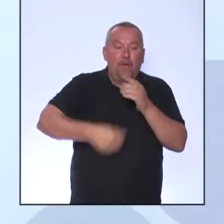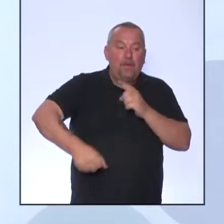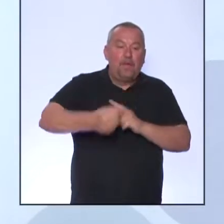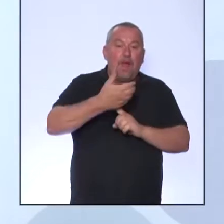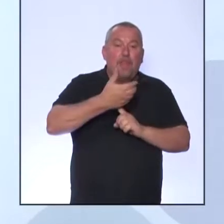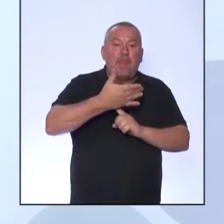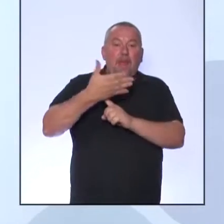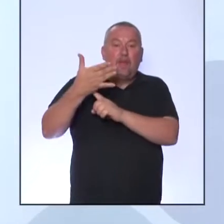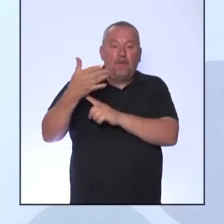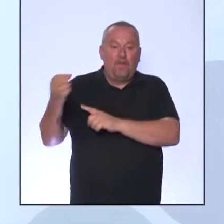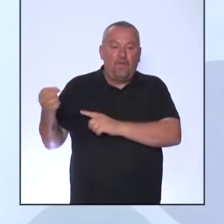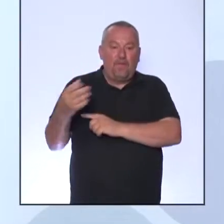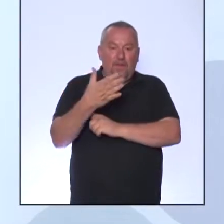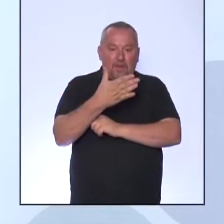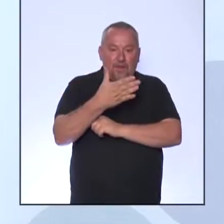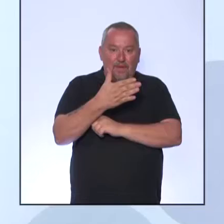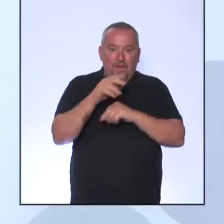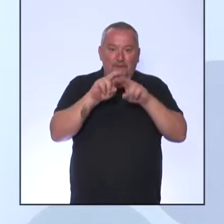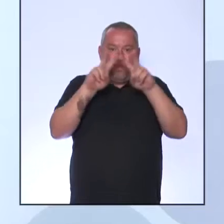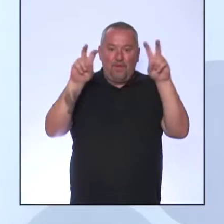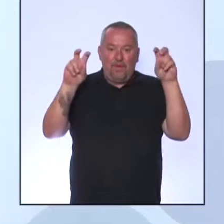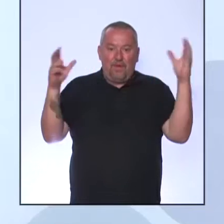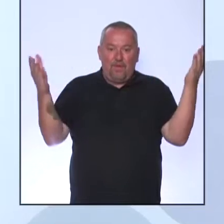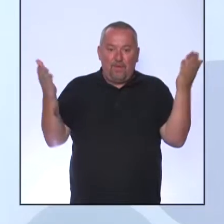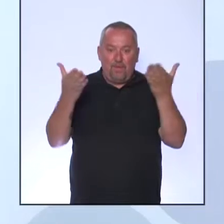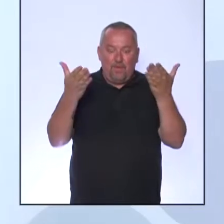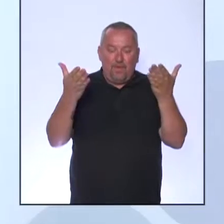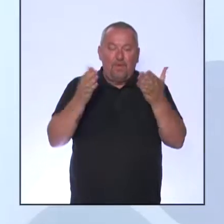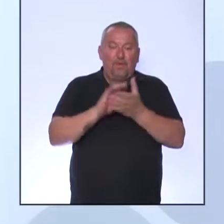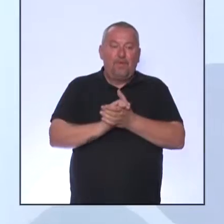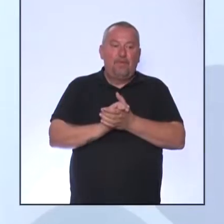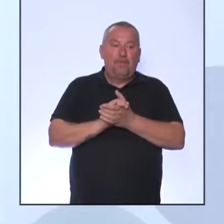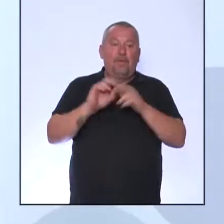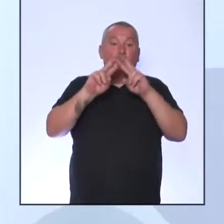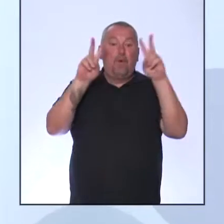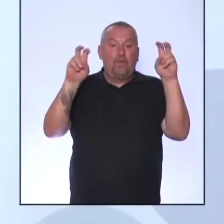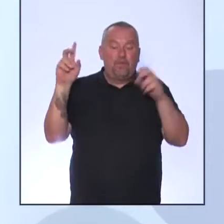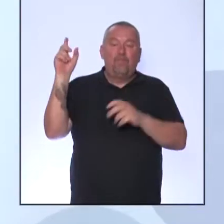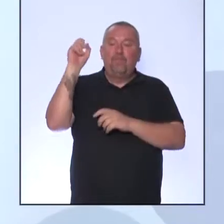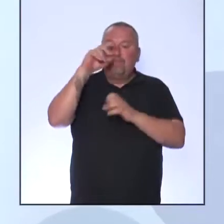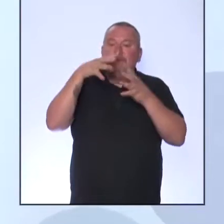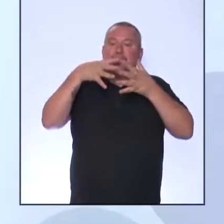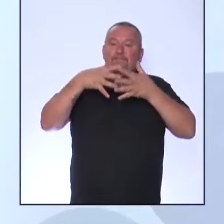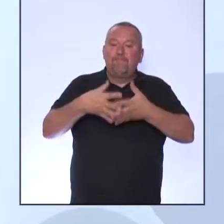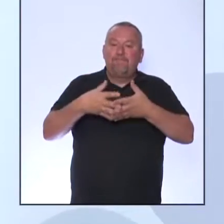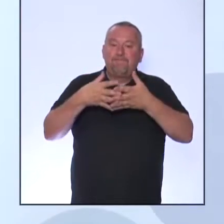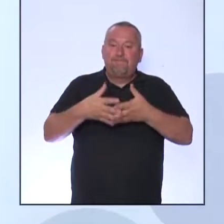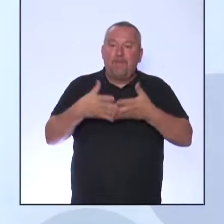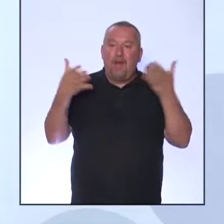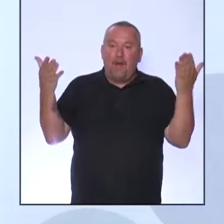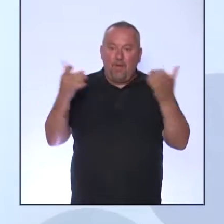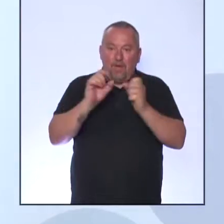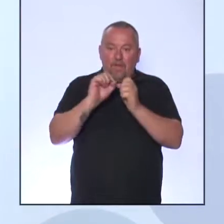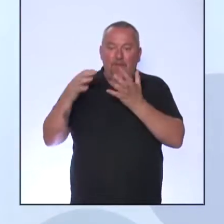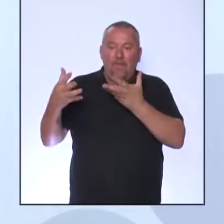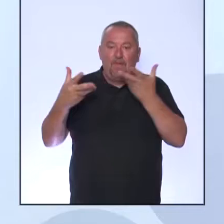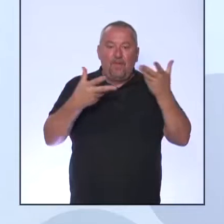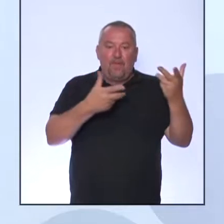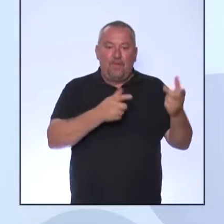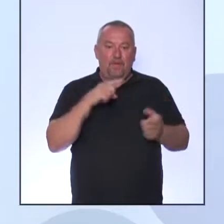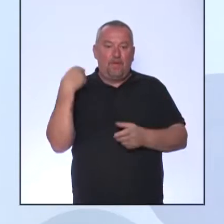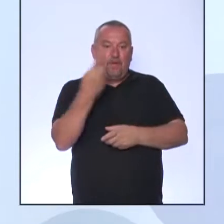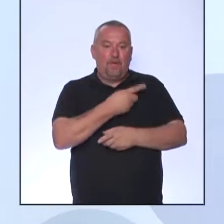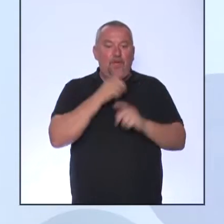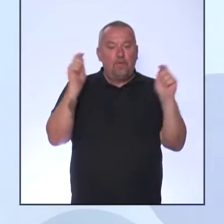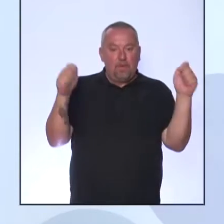inovação. Vamos lá, então, para o nosso assunto de hoje, um assunto bem complexo, e aí sim, agora eu faço o convite a vocês para que a gente